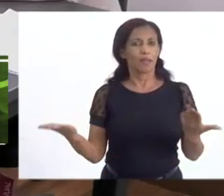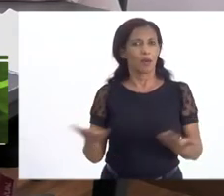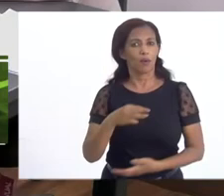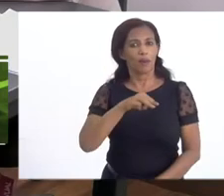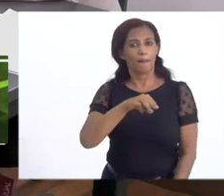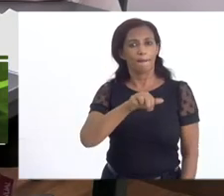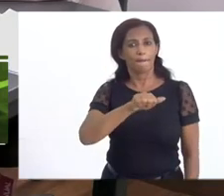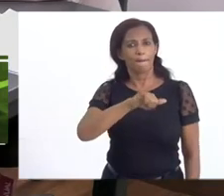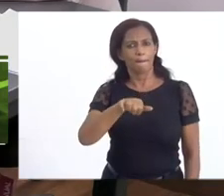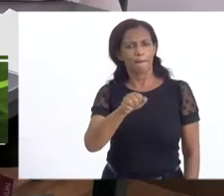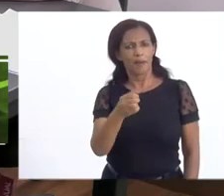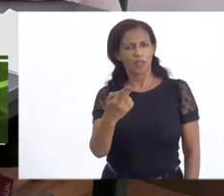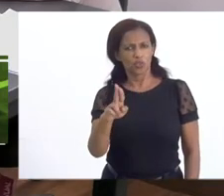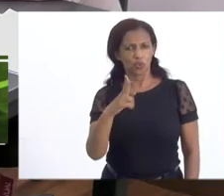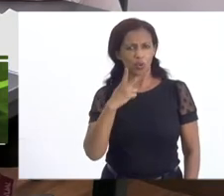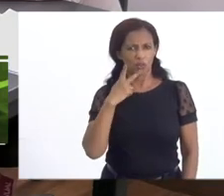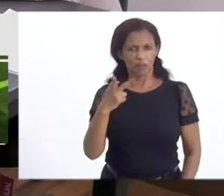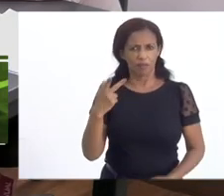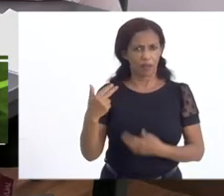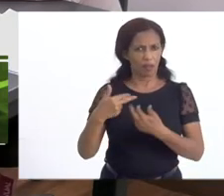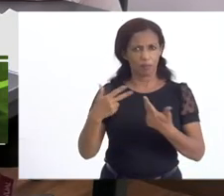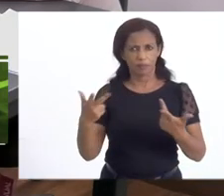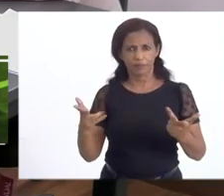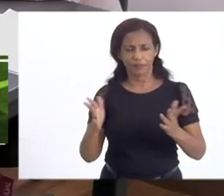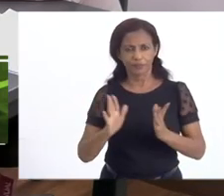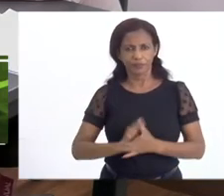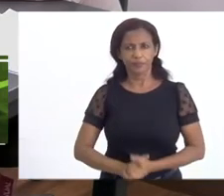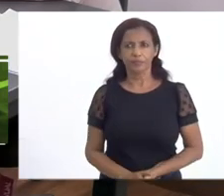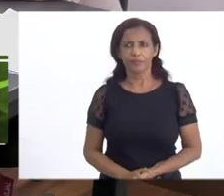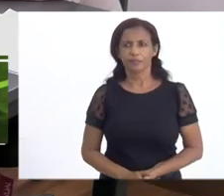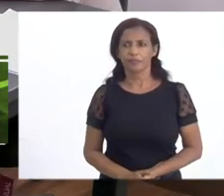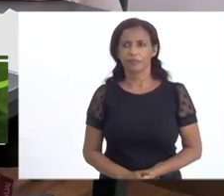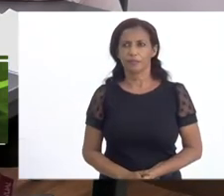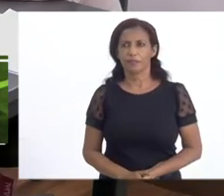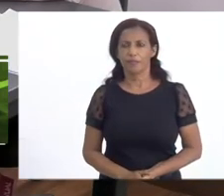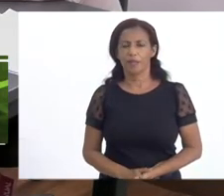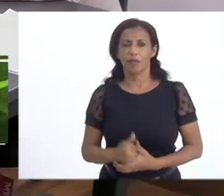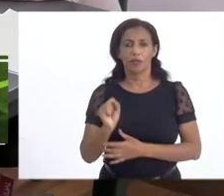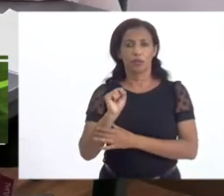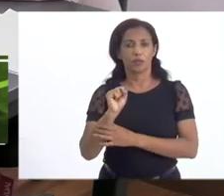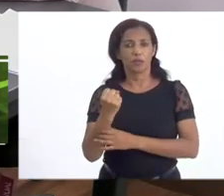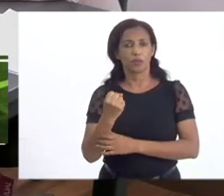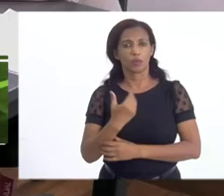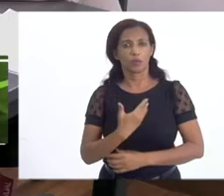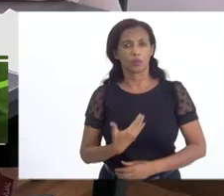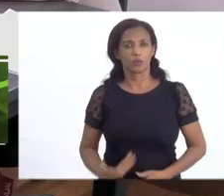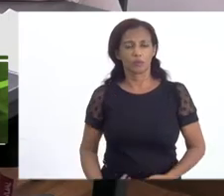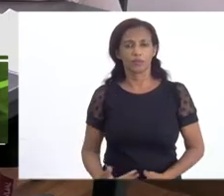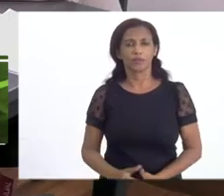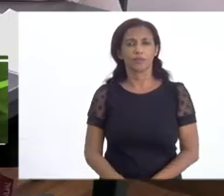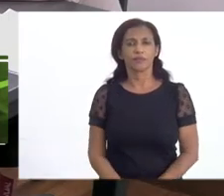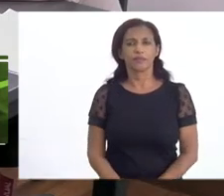Peixoto quer colocar alguma explanação em relação à nossa segurança pública.